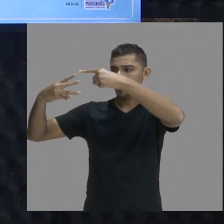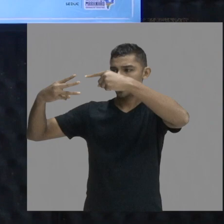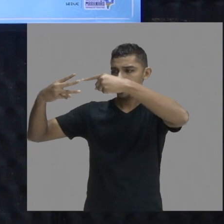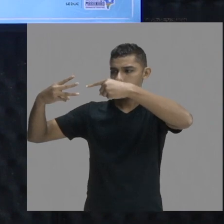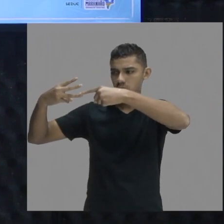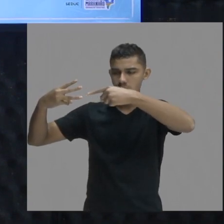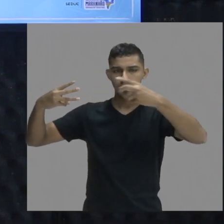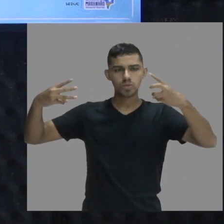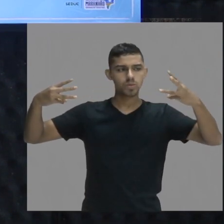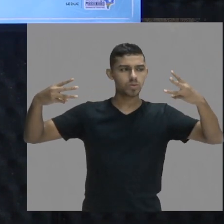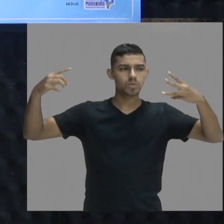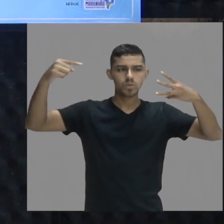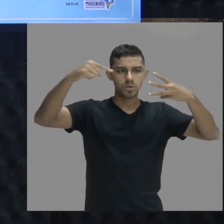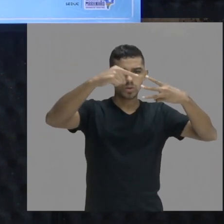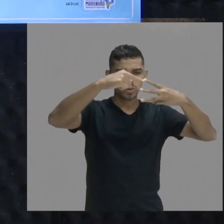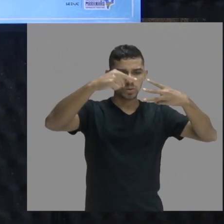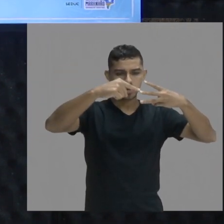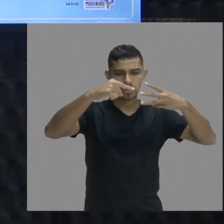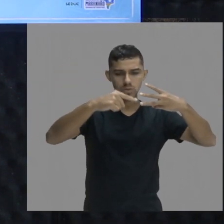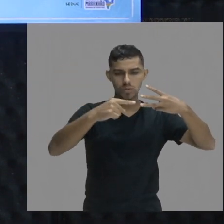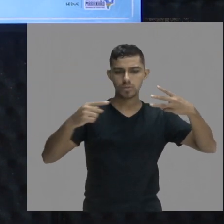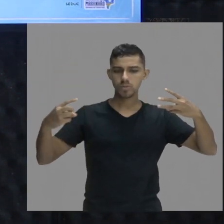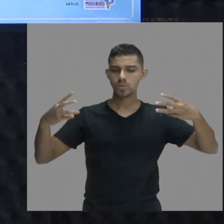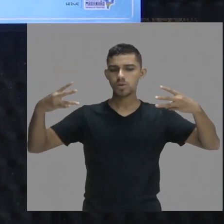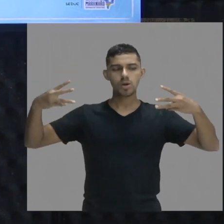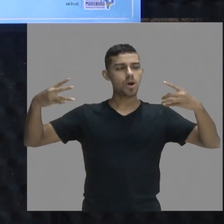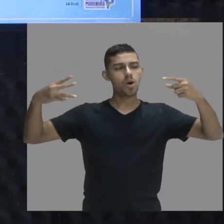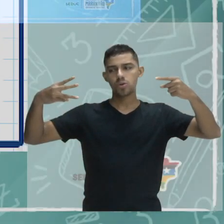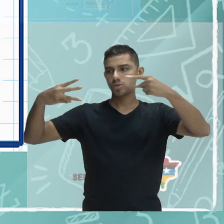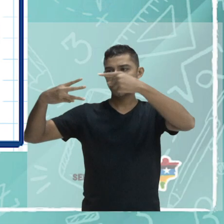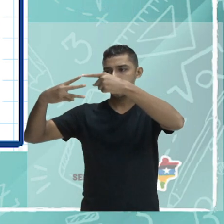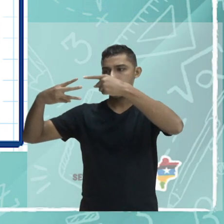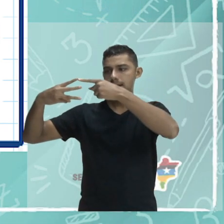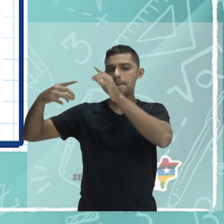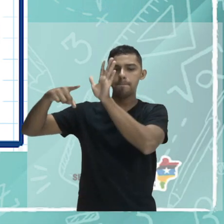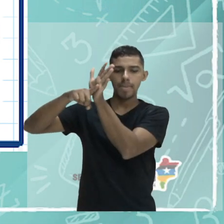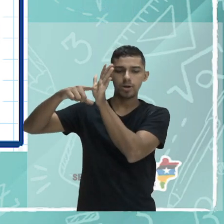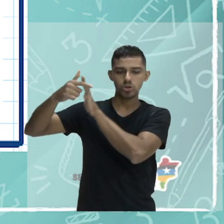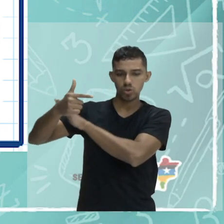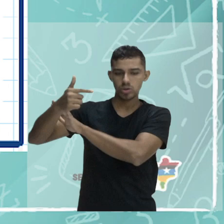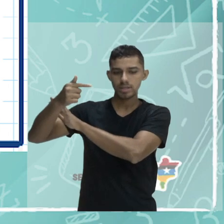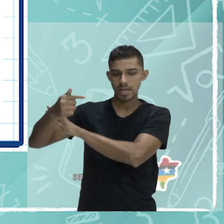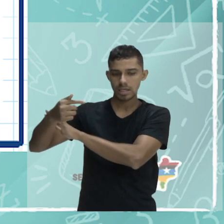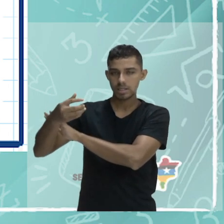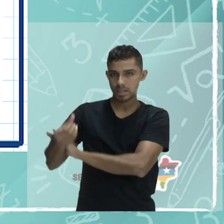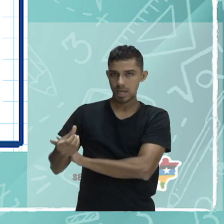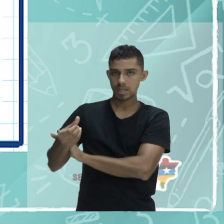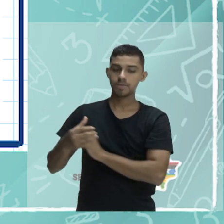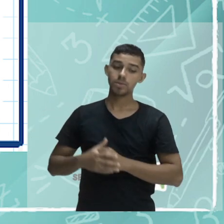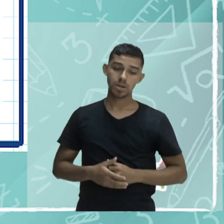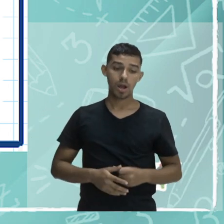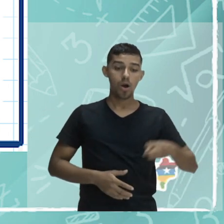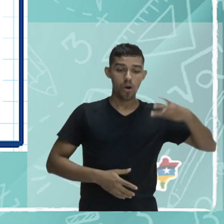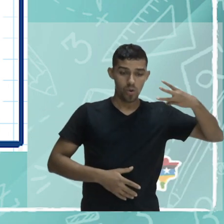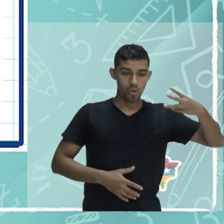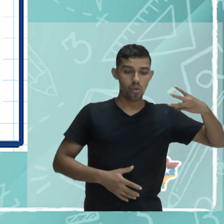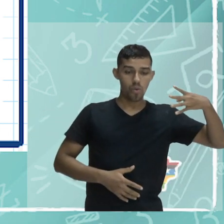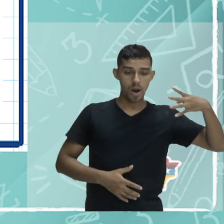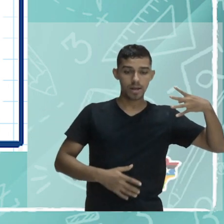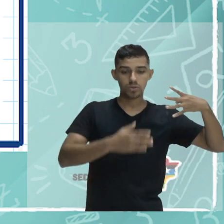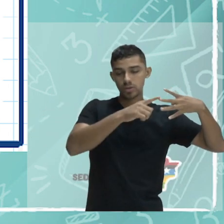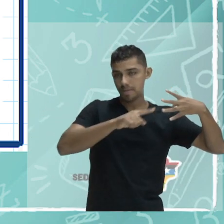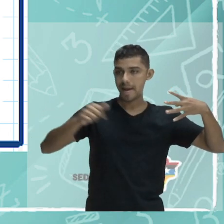conjuntos. Perceba que esse 3 está associado ao menos 2, ao 7, ao 6. Esse 4 também está associado aí a todo